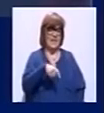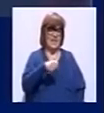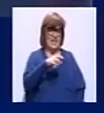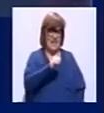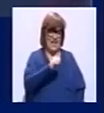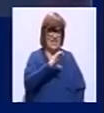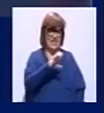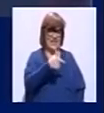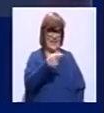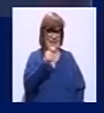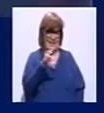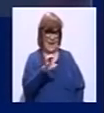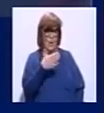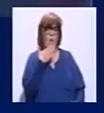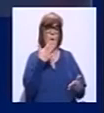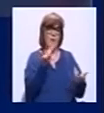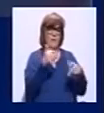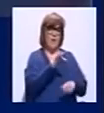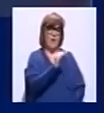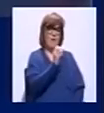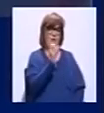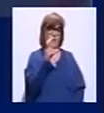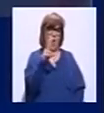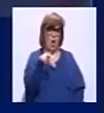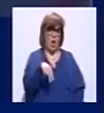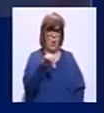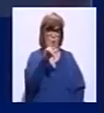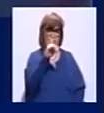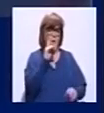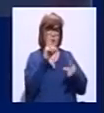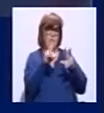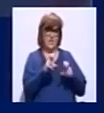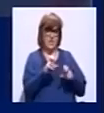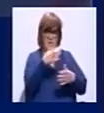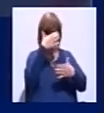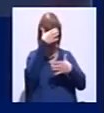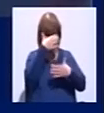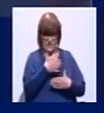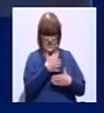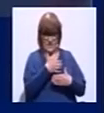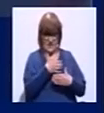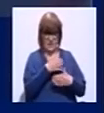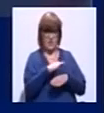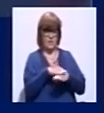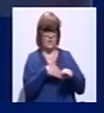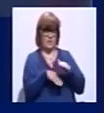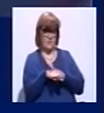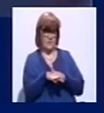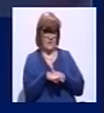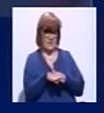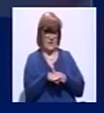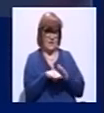a participação neste fórum a ser investigador desde a viseiras a serem produzidas em em